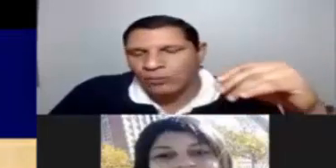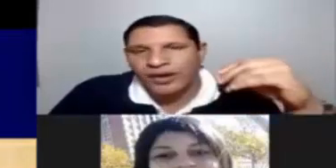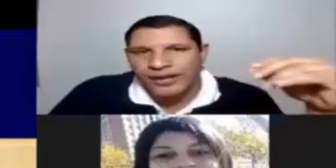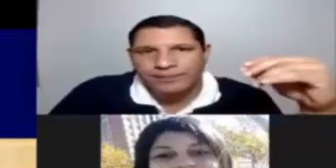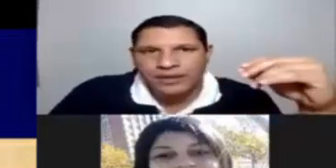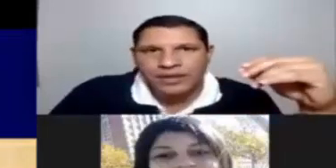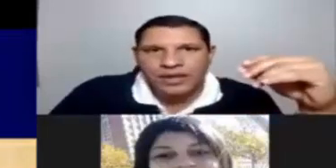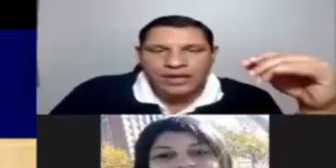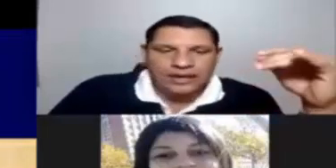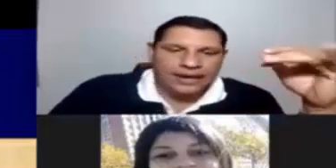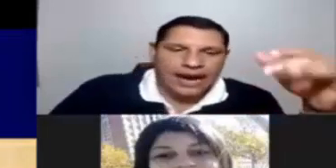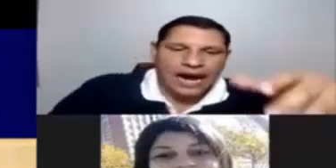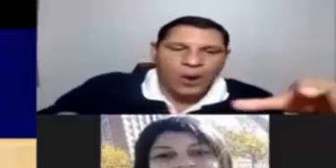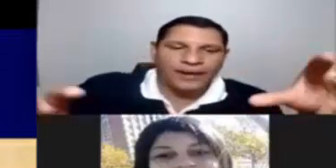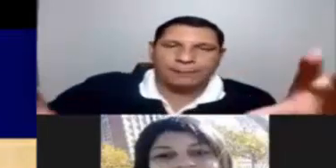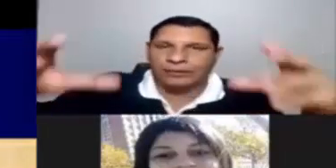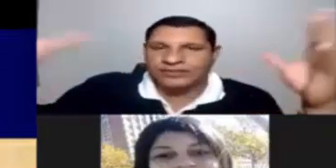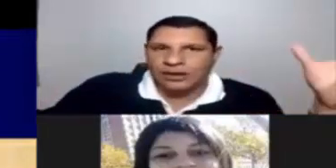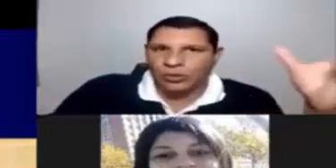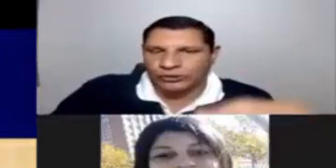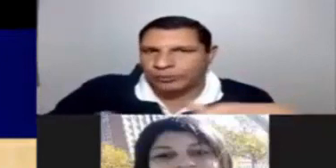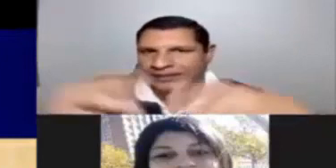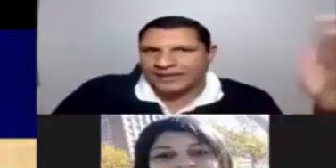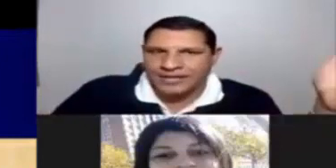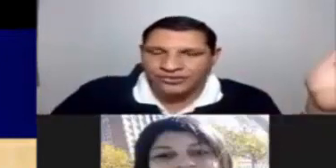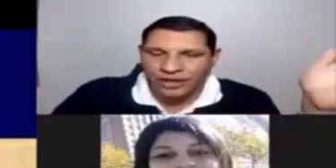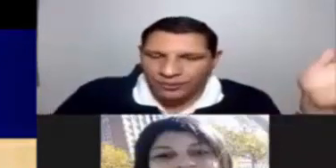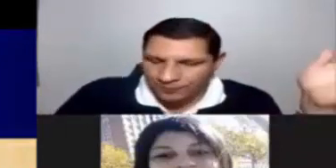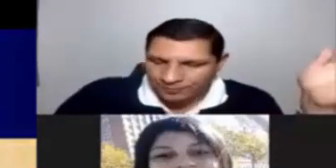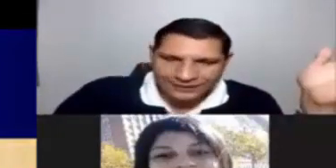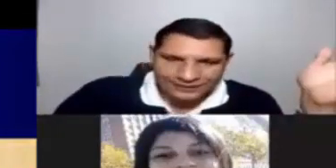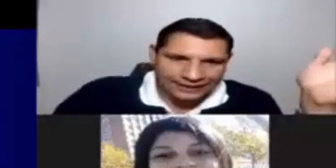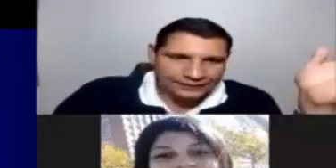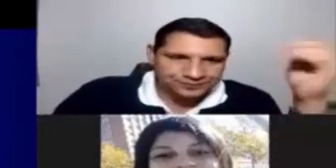pessoa ao morrer a alma ia para o céu o lugar supra-celeste é o céu tá?